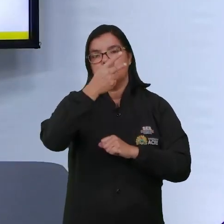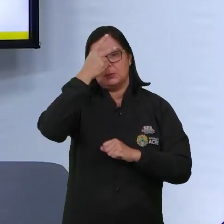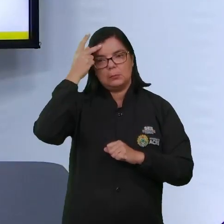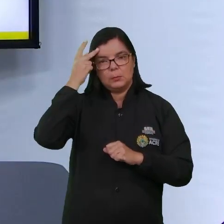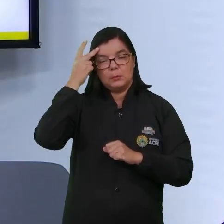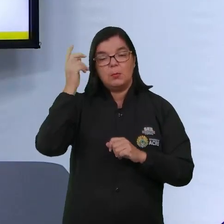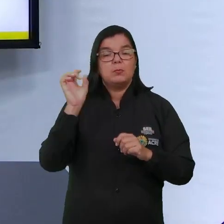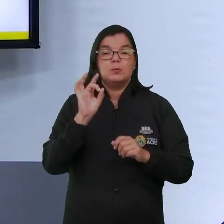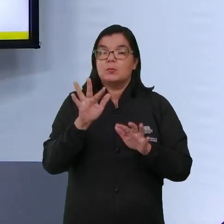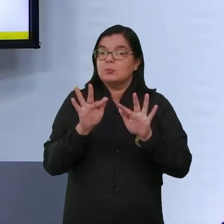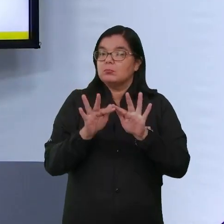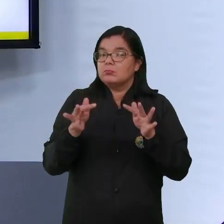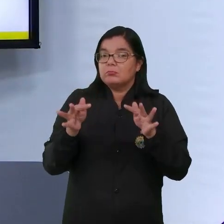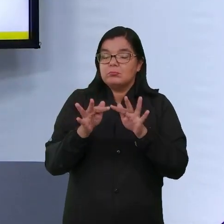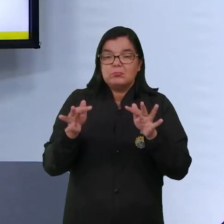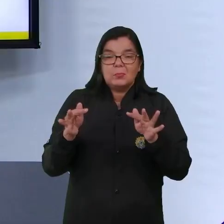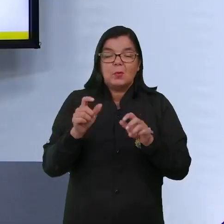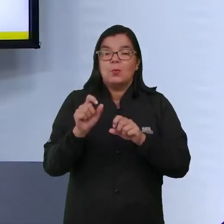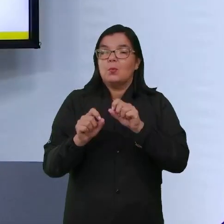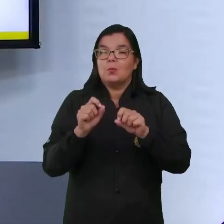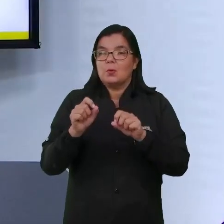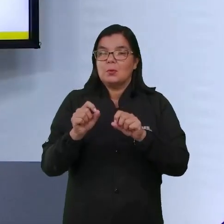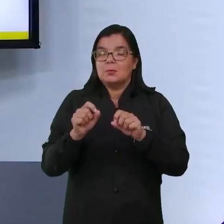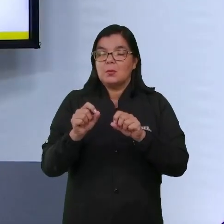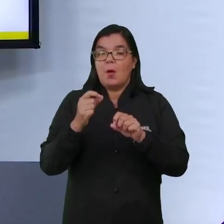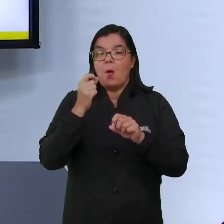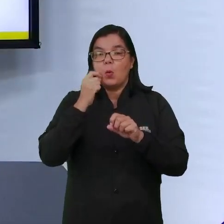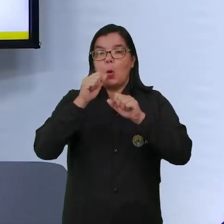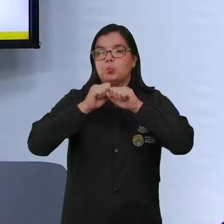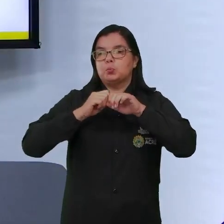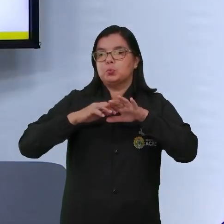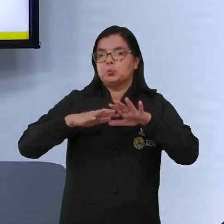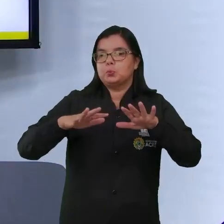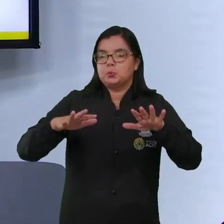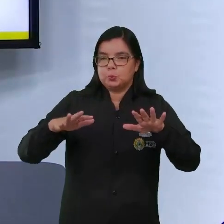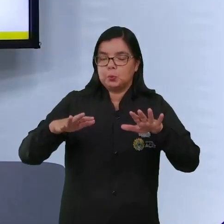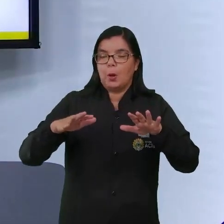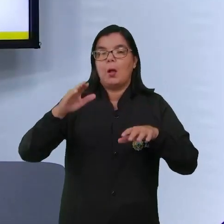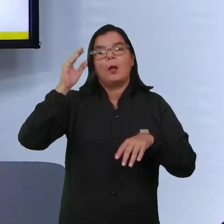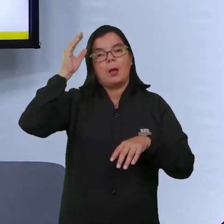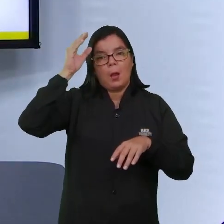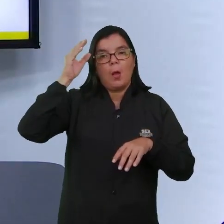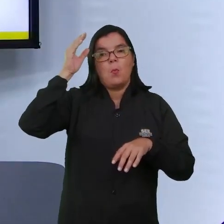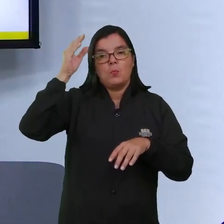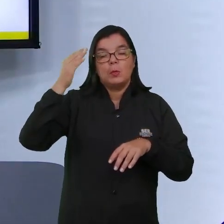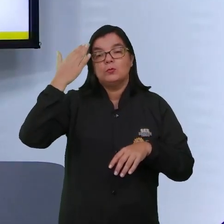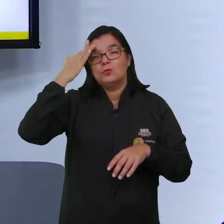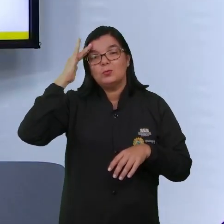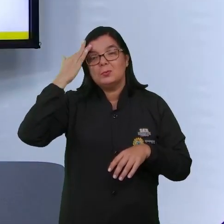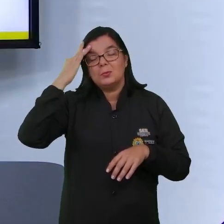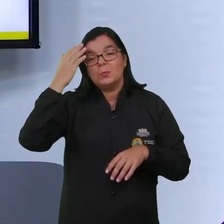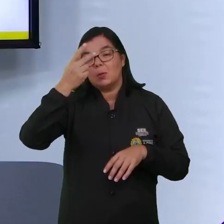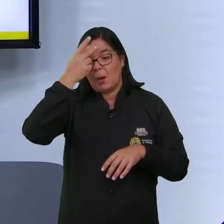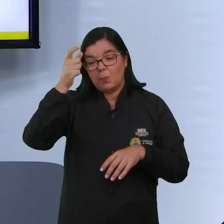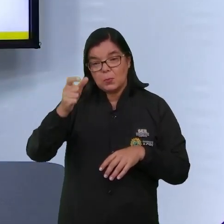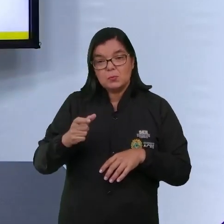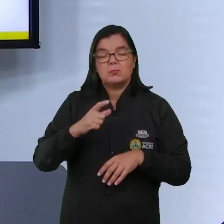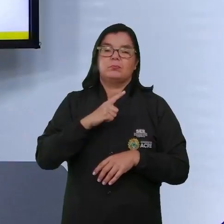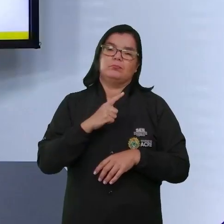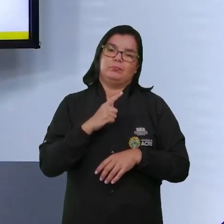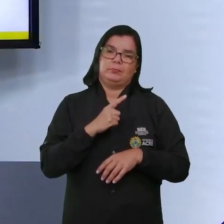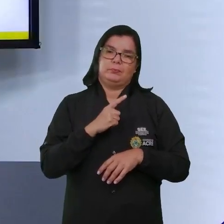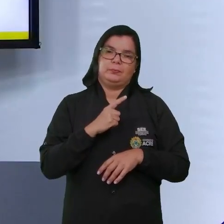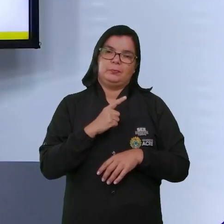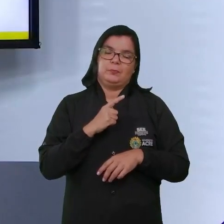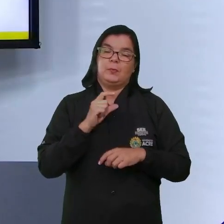Você simplesmente está minando toda e qualquer capacidade de compreensão que o indivíduo possui